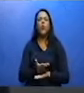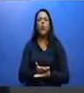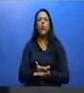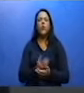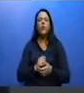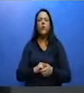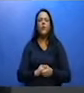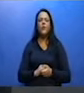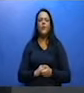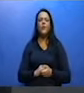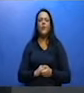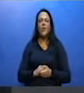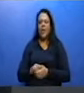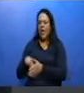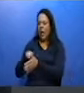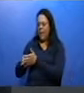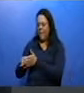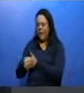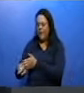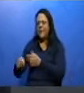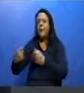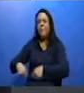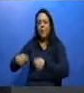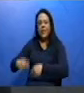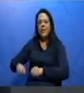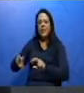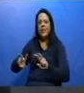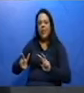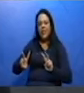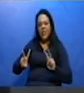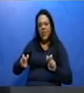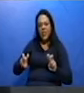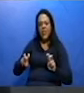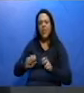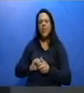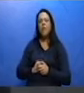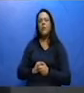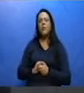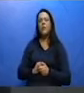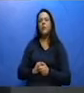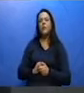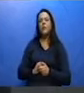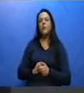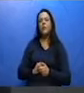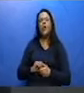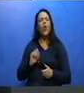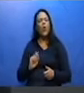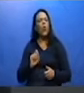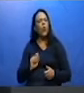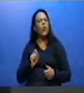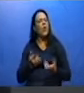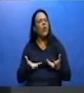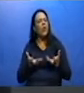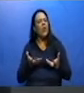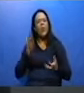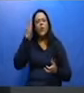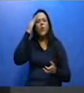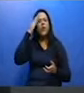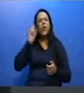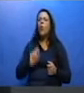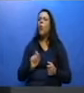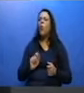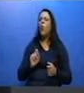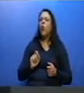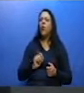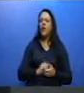Toda pesquisa precisa ter um assunto, um tema. O que que eu quero saber? E